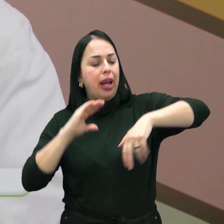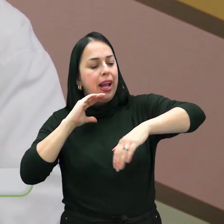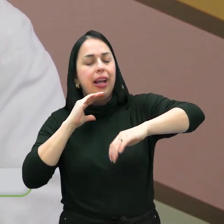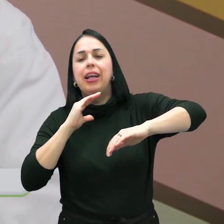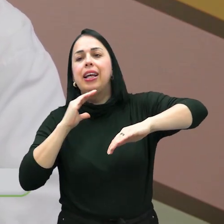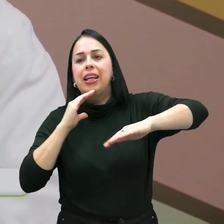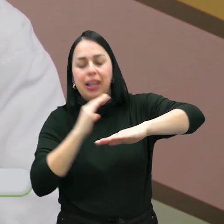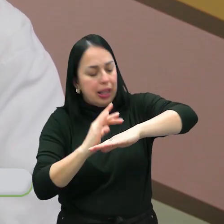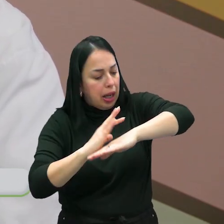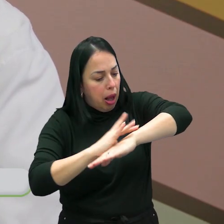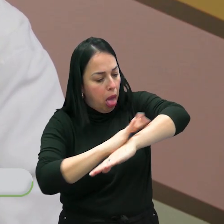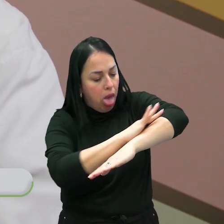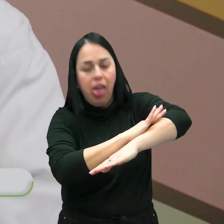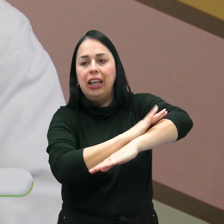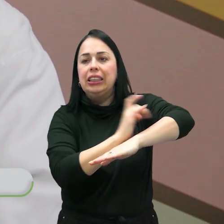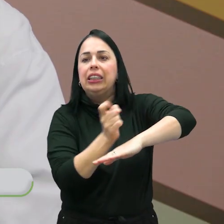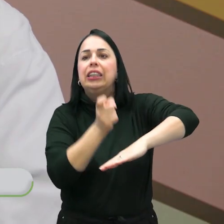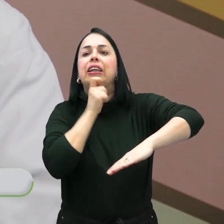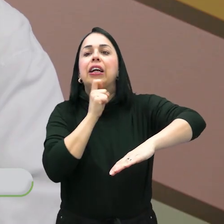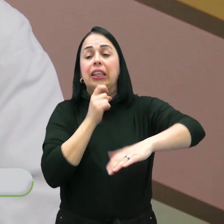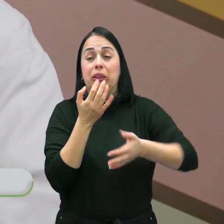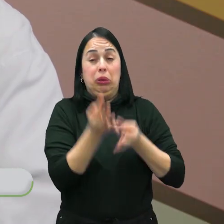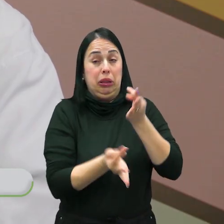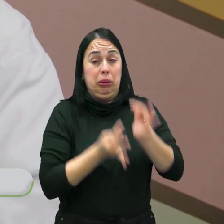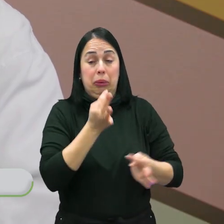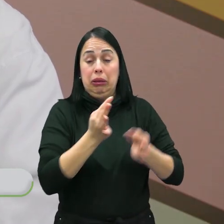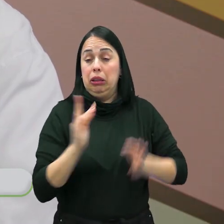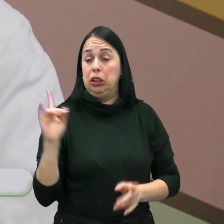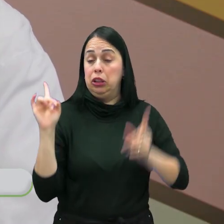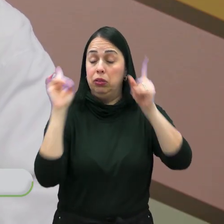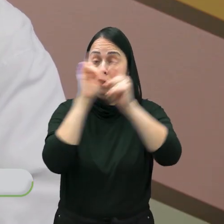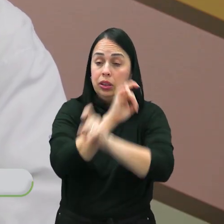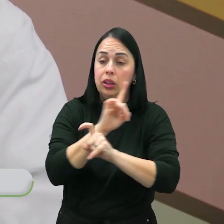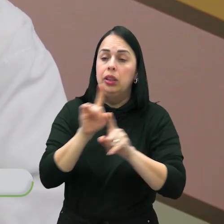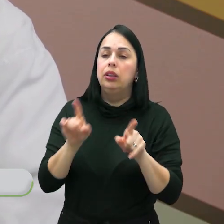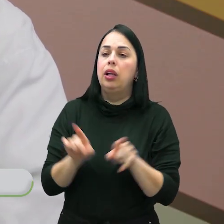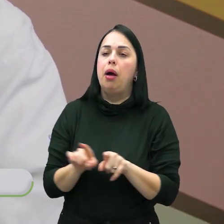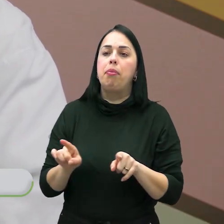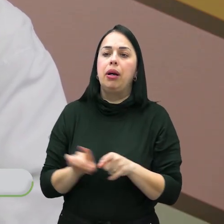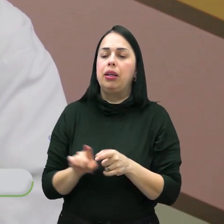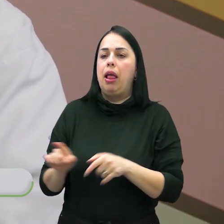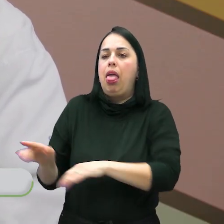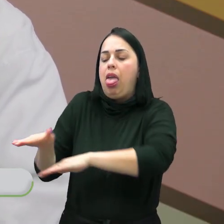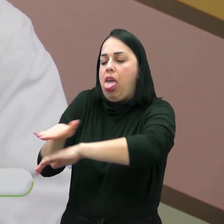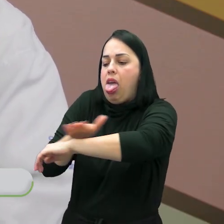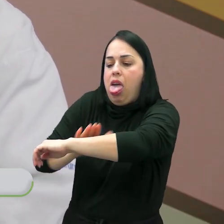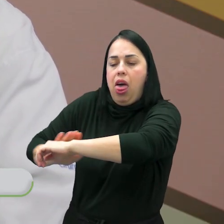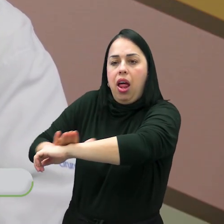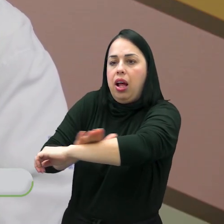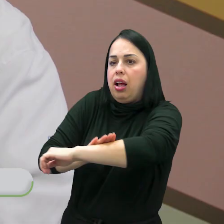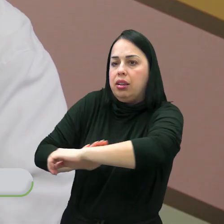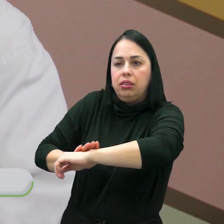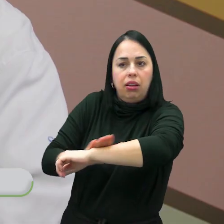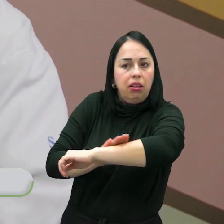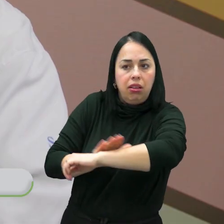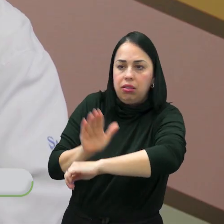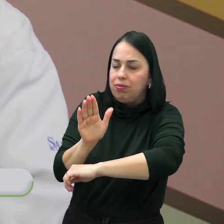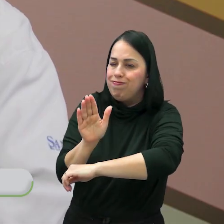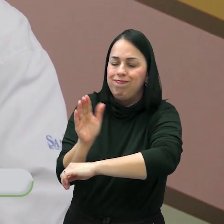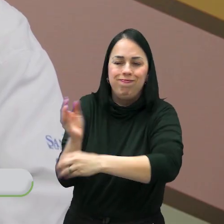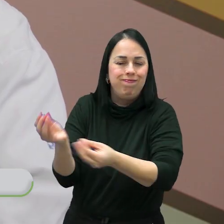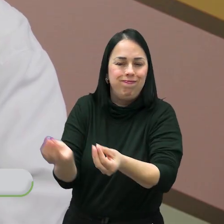geladura, que também é uma lesão que muitas vezes é difícil de tratar. E também nenhuma pomada que a pessoa